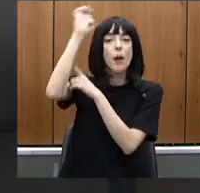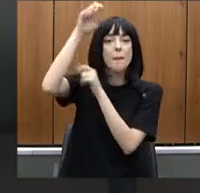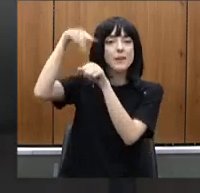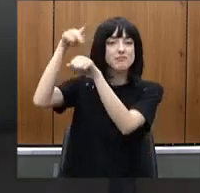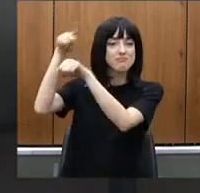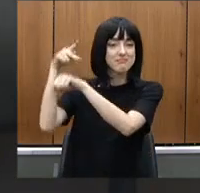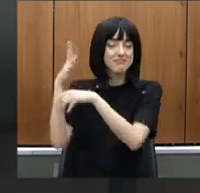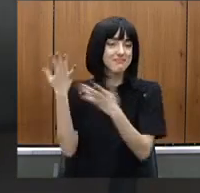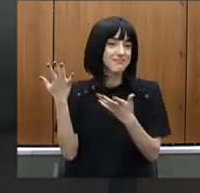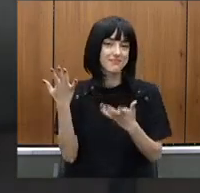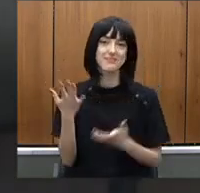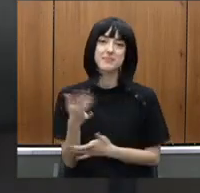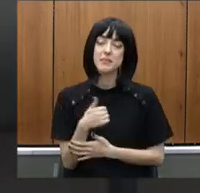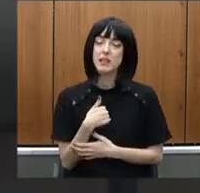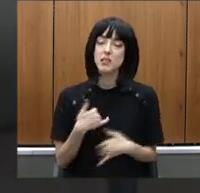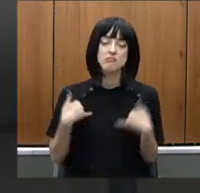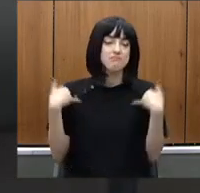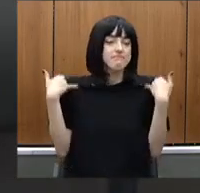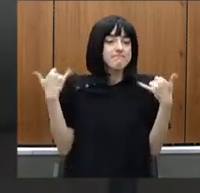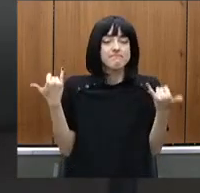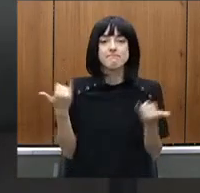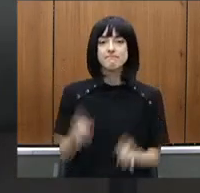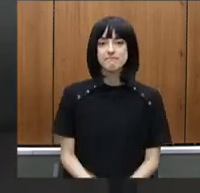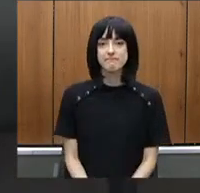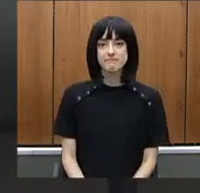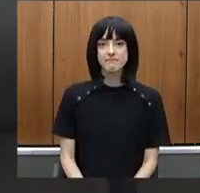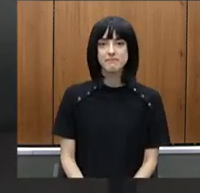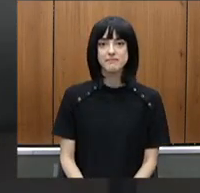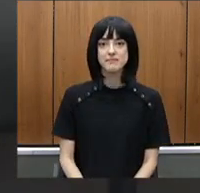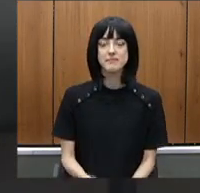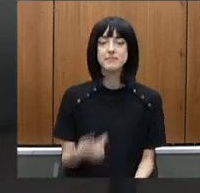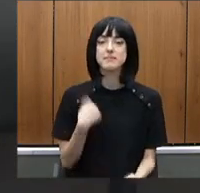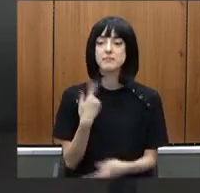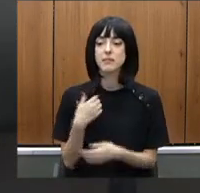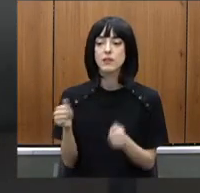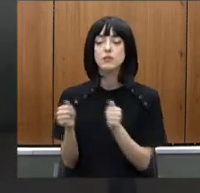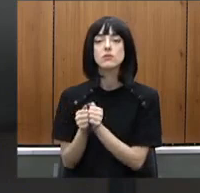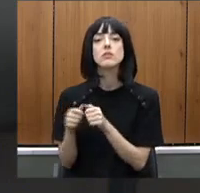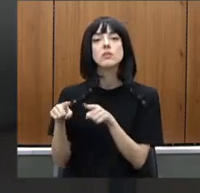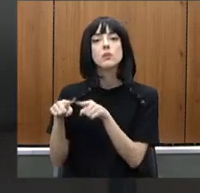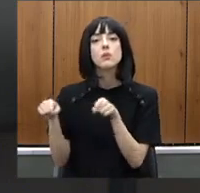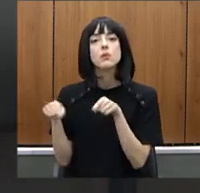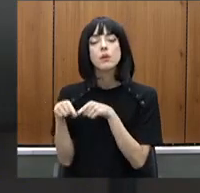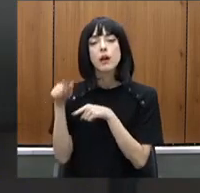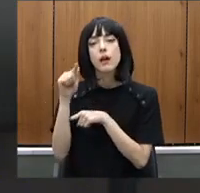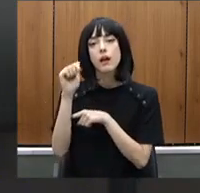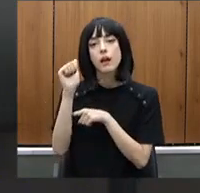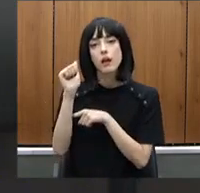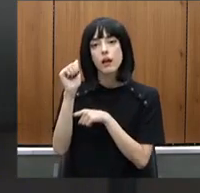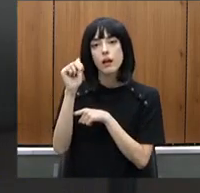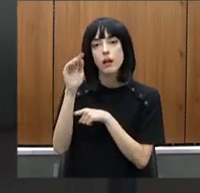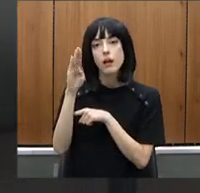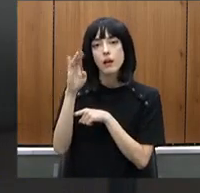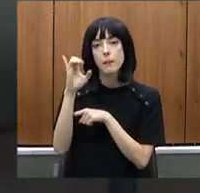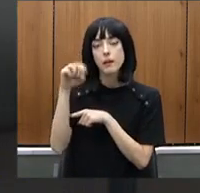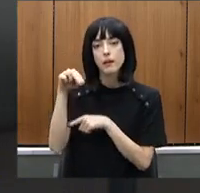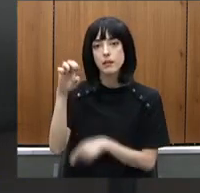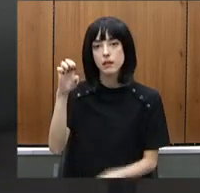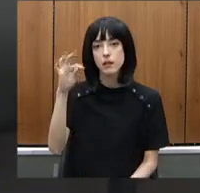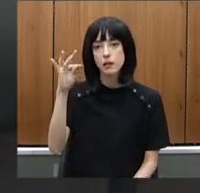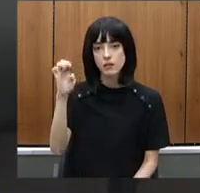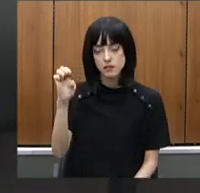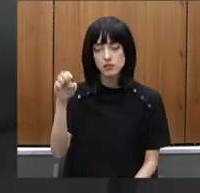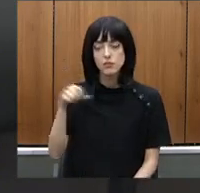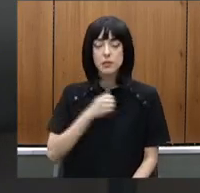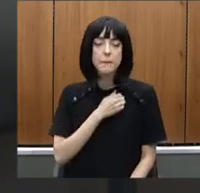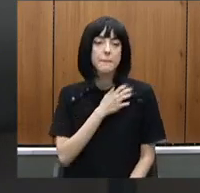na defesa já também junto no gabinete militar também se viu lá com o Osvaldo